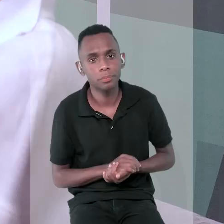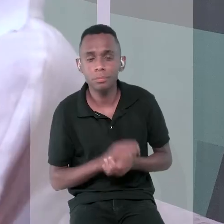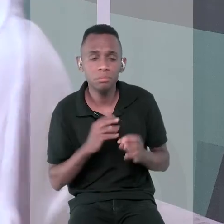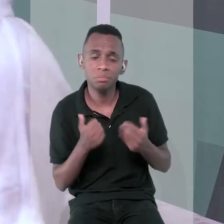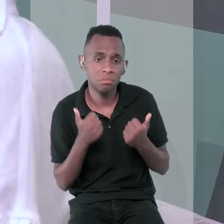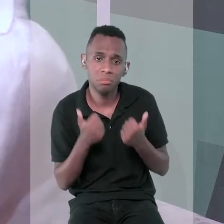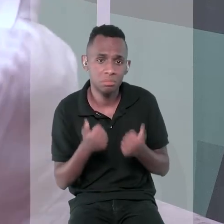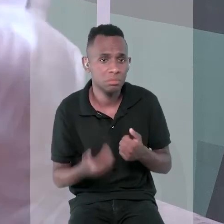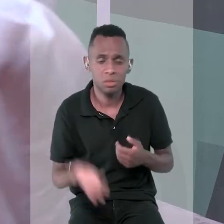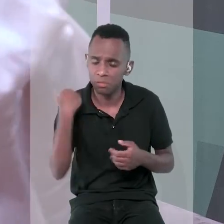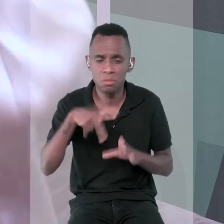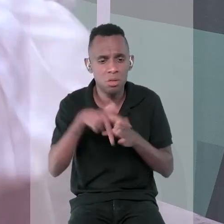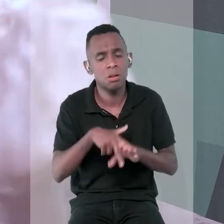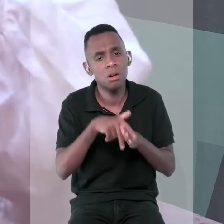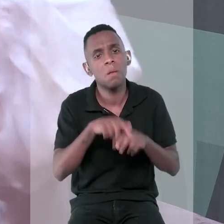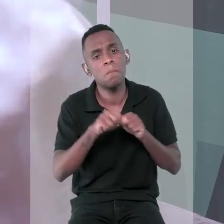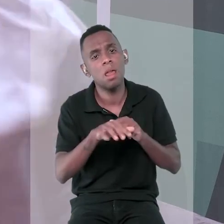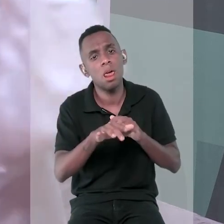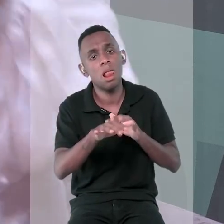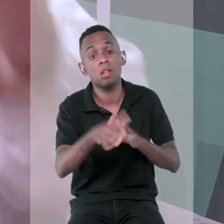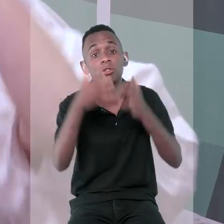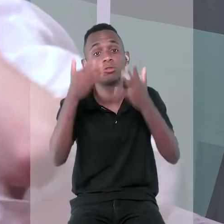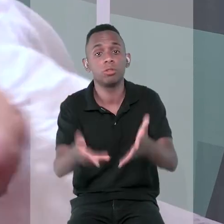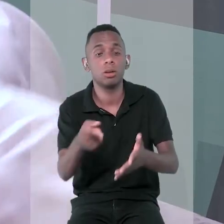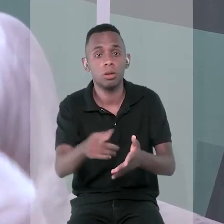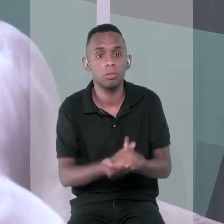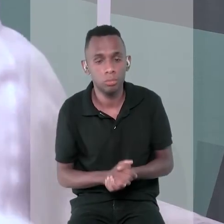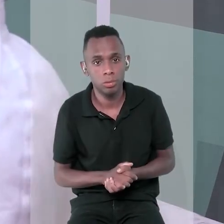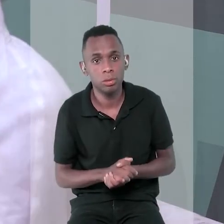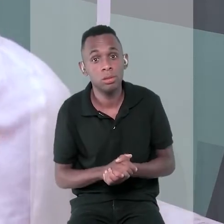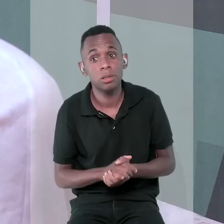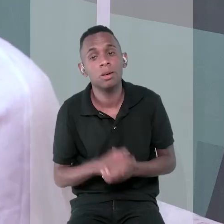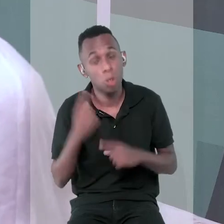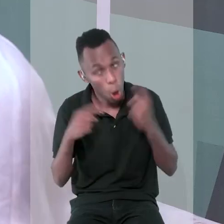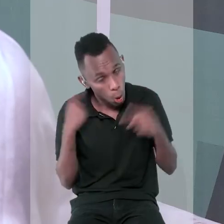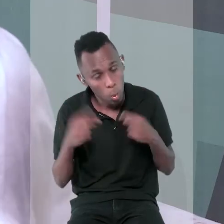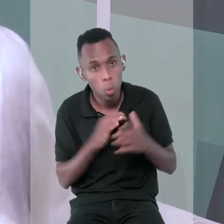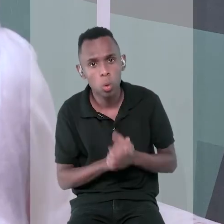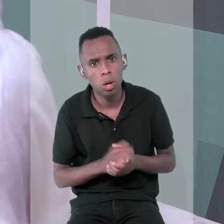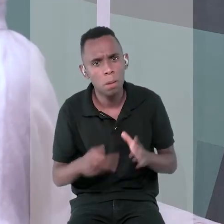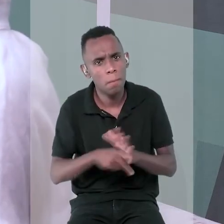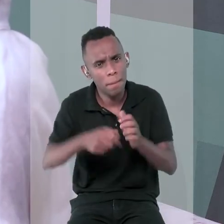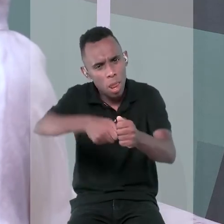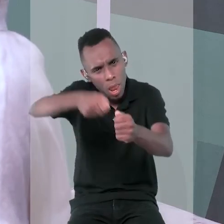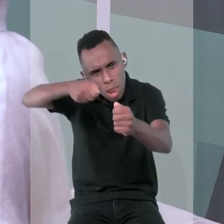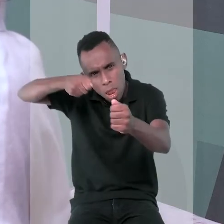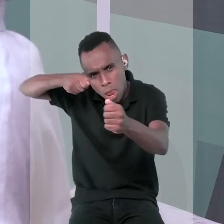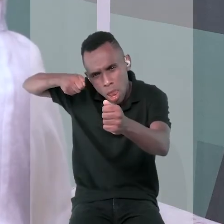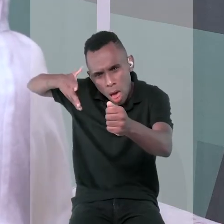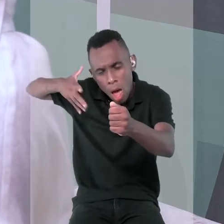Aí todo mundo pôs as esporas, vamos embora. Chegaram lá, Olha que loucura. E os arqueiros ingleses